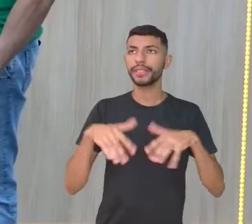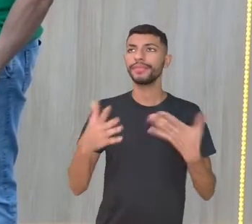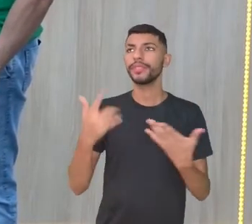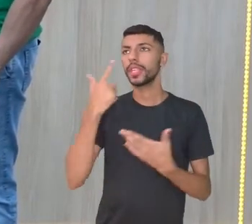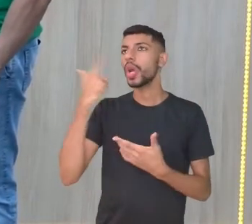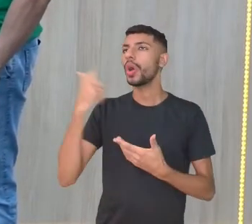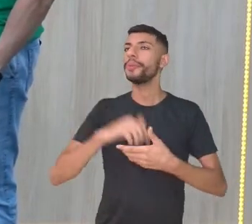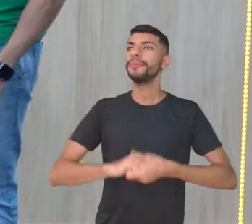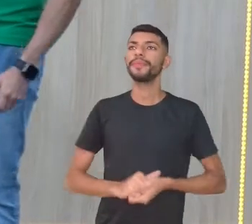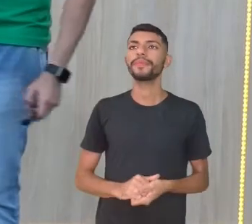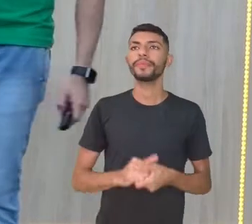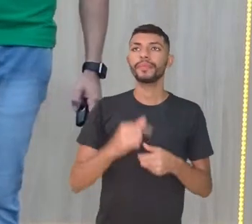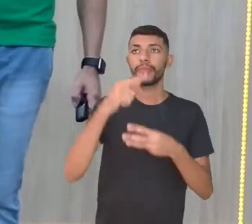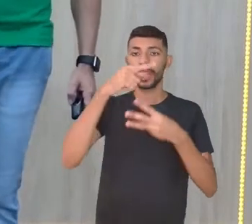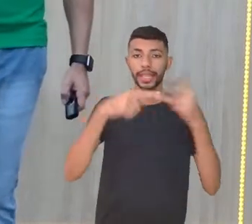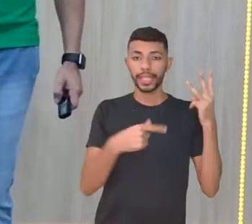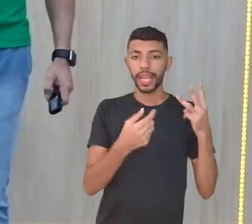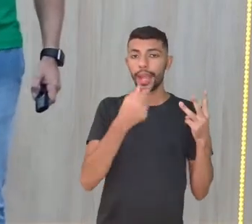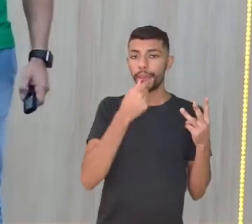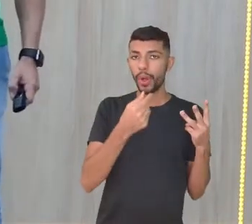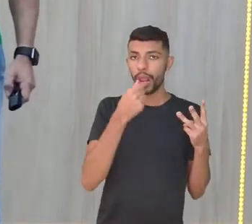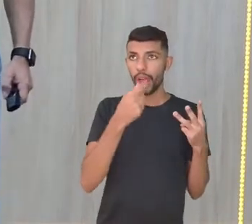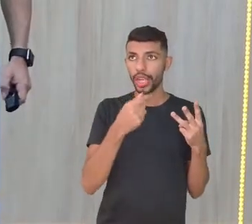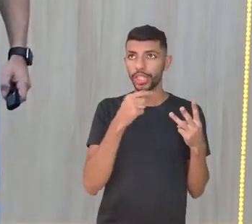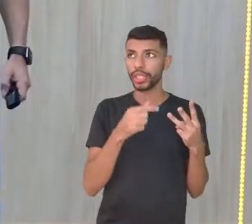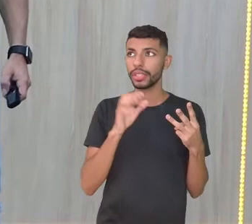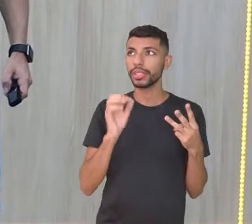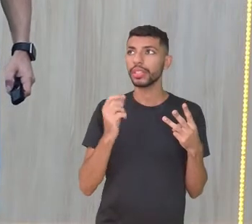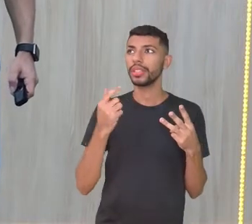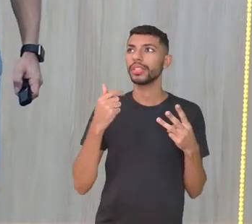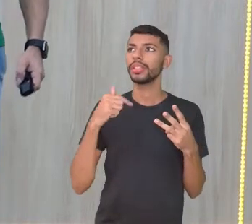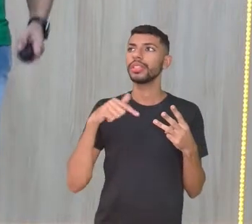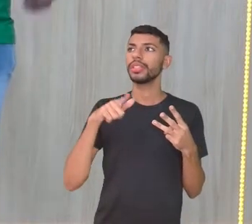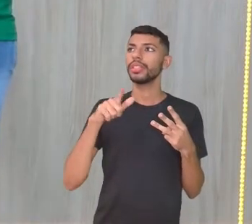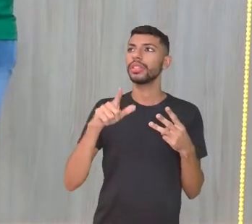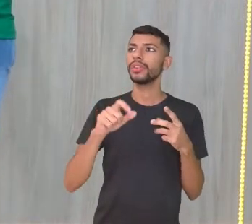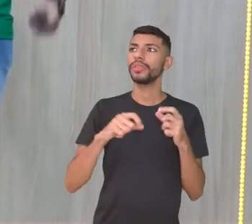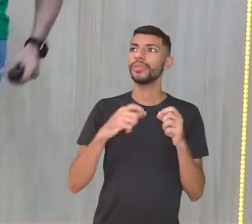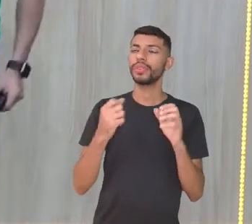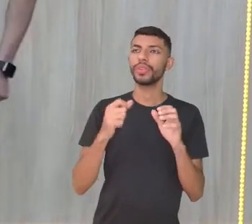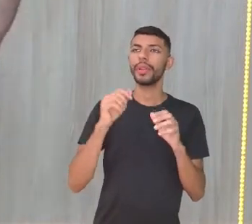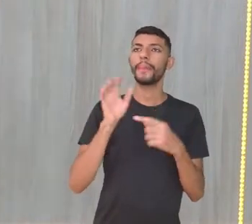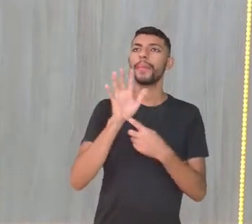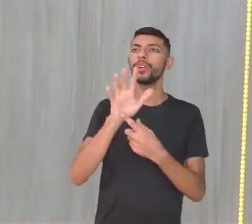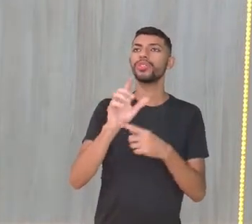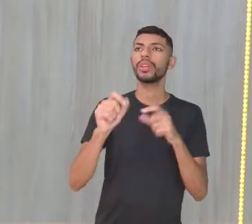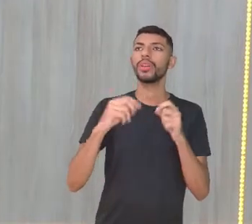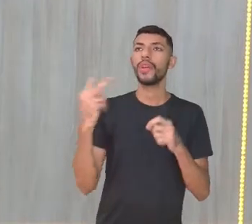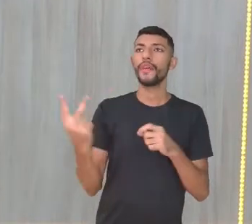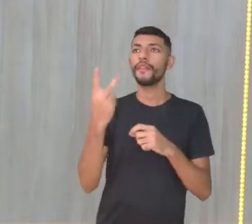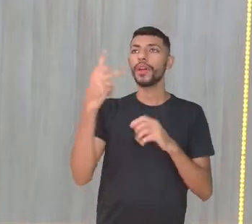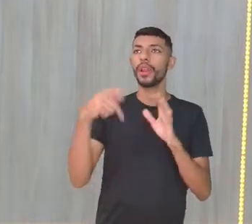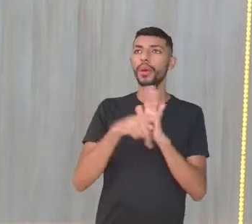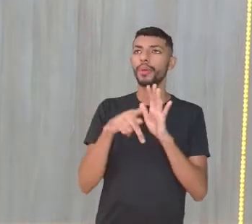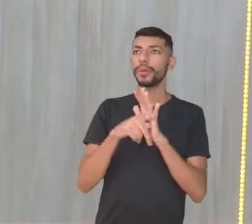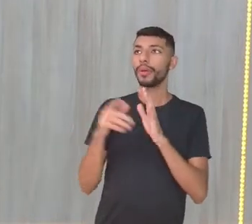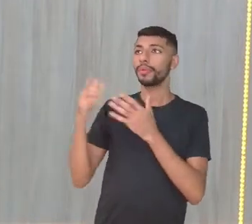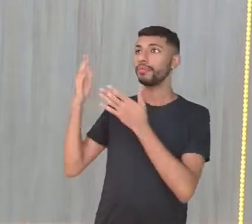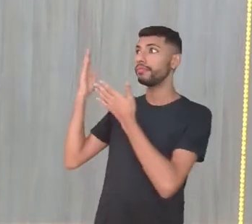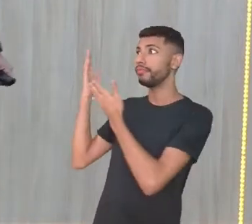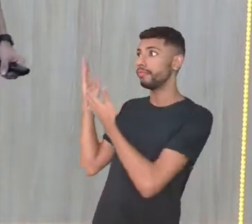São 3 pacotes de bolacha e eu vou indicar a bolacha, o preço da bolacha, por esse símbolozinho